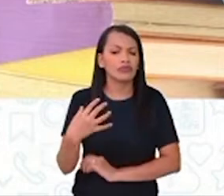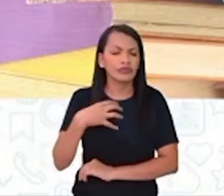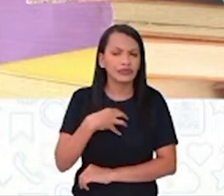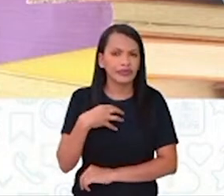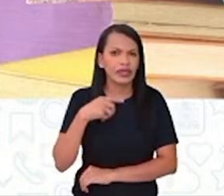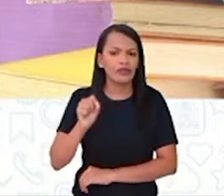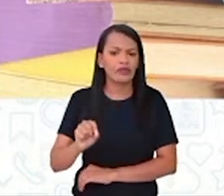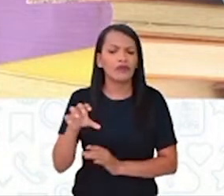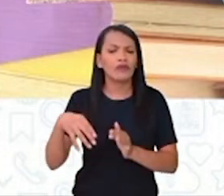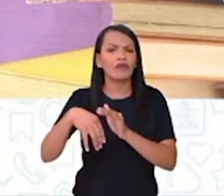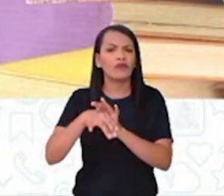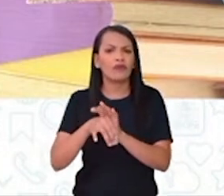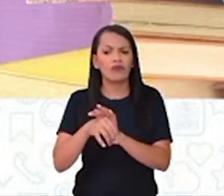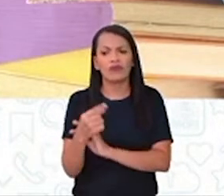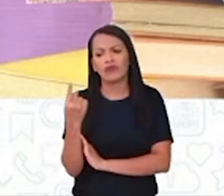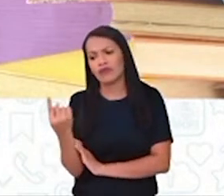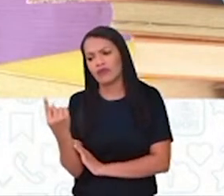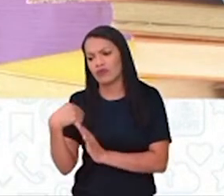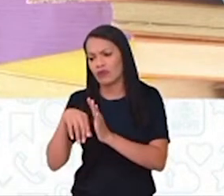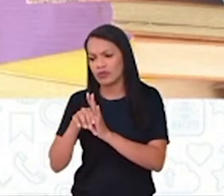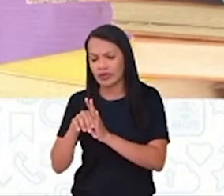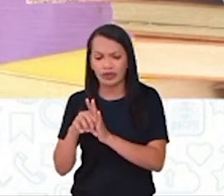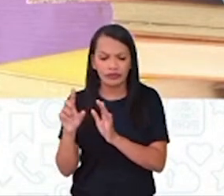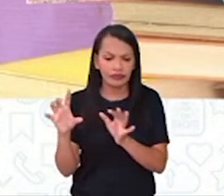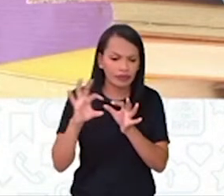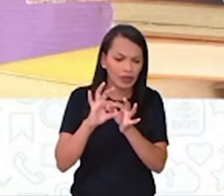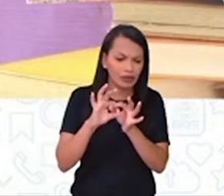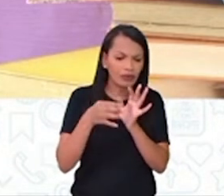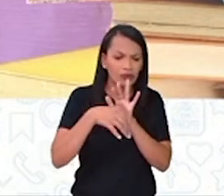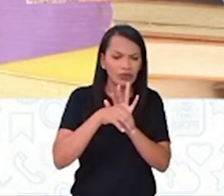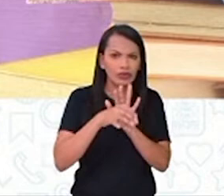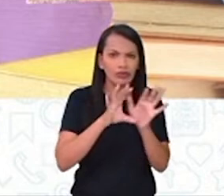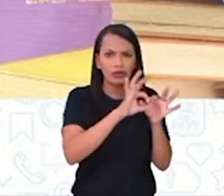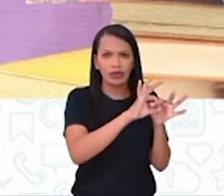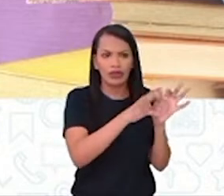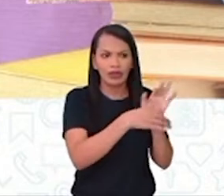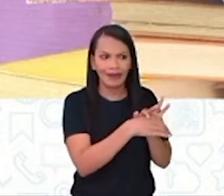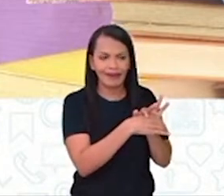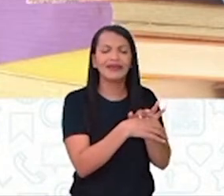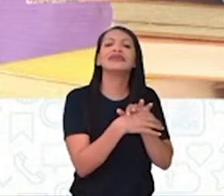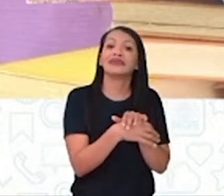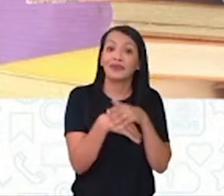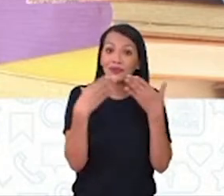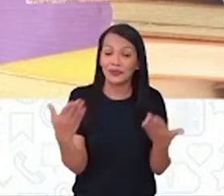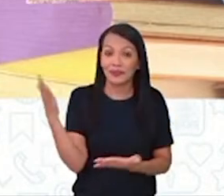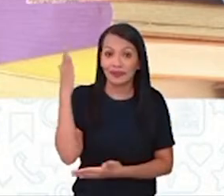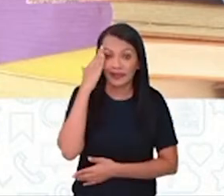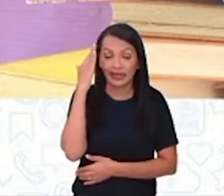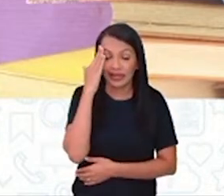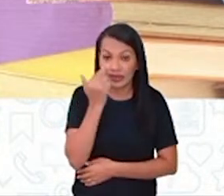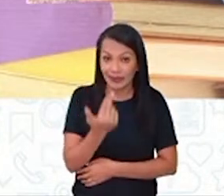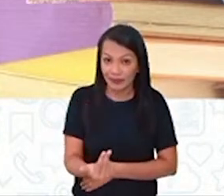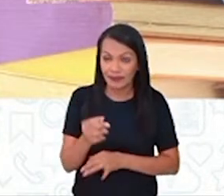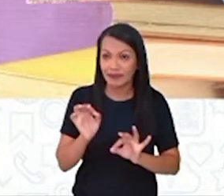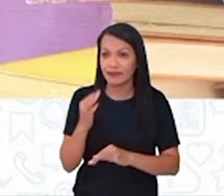São conceitos, um conceito puxa outro que puxa outro, né? Quando a gente entende o mecanismo da língua, fica mais fácil. Ó, o